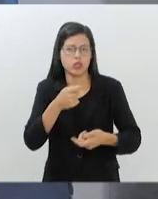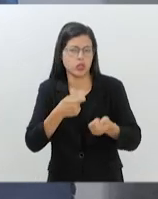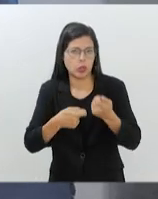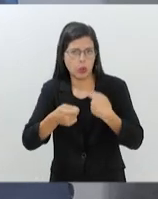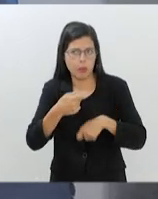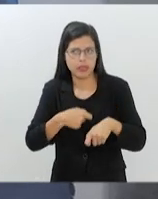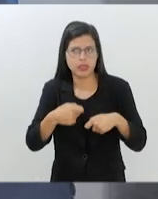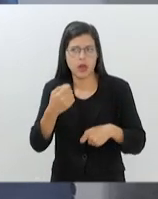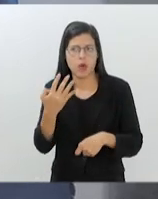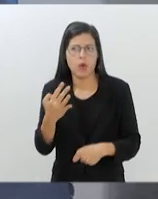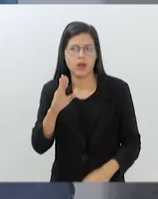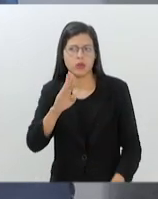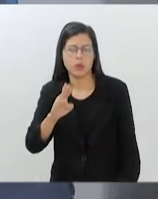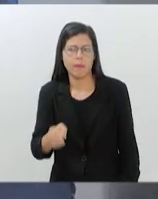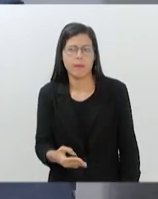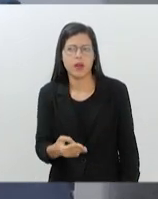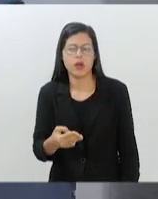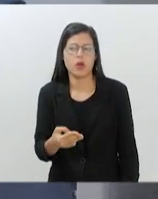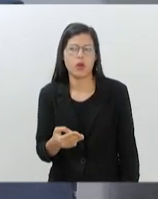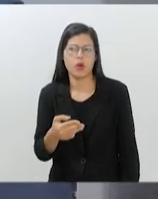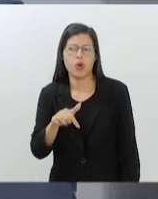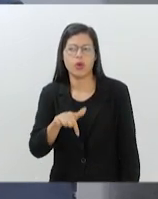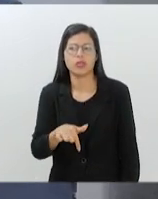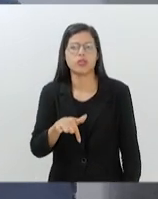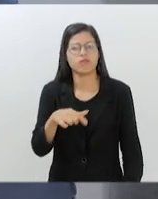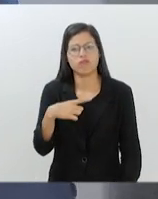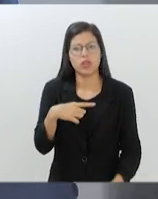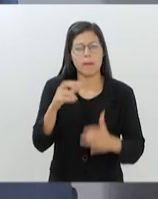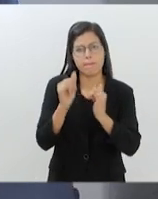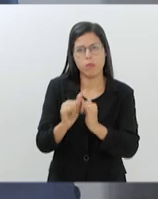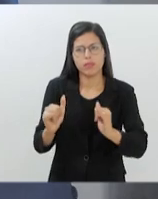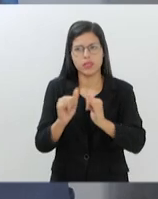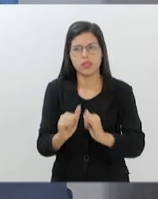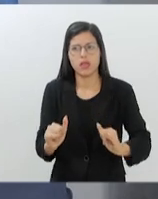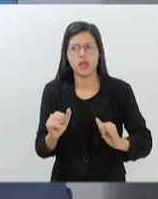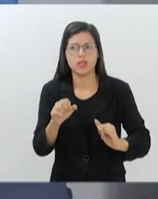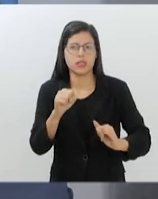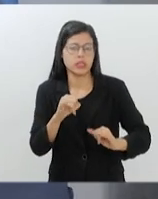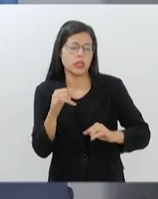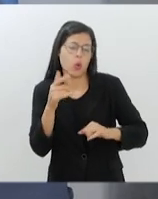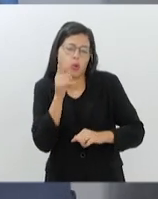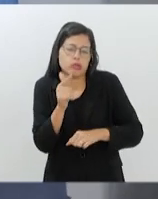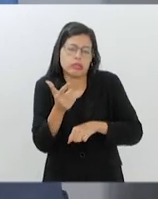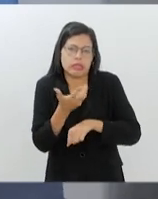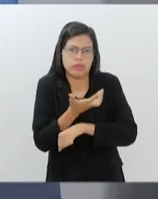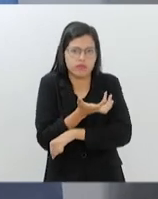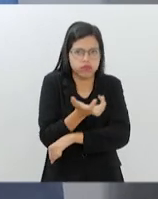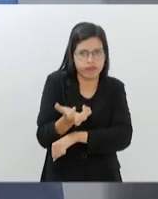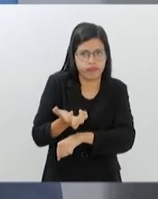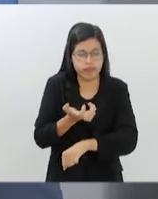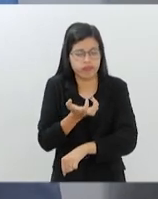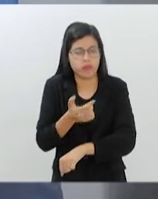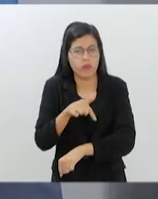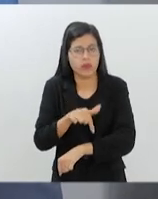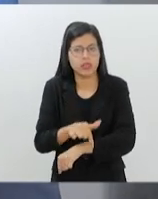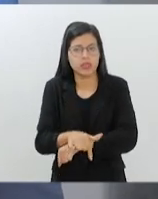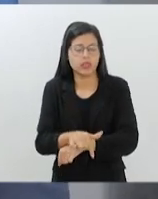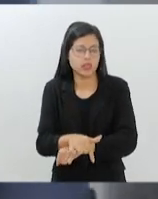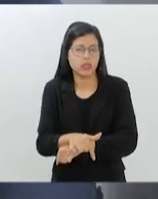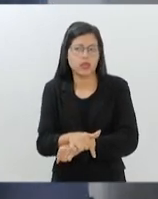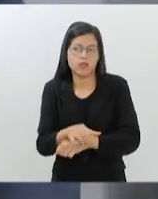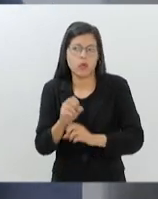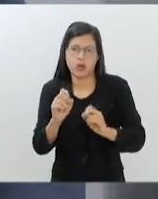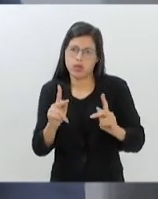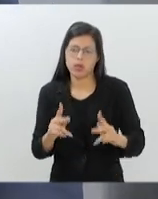4 milhões e meio no carnaval ganha de brinde 15 milhões de Publicidade se a senhora convencer a gente tudo bem A tá fiscalizando